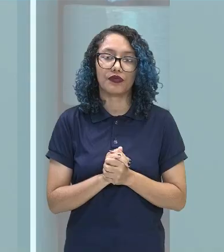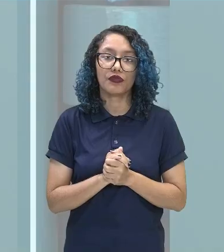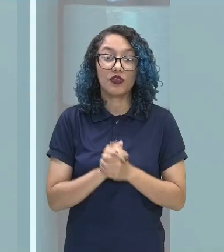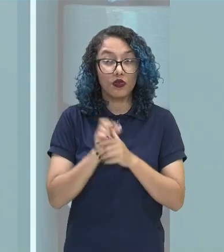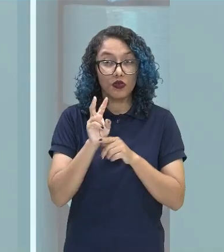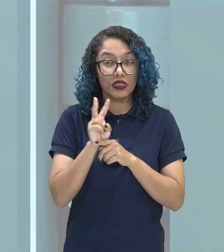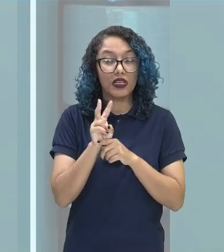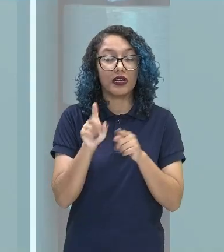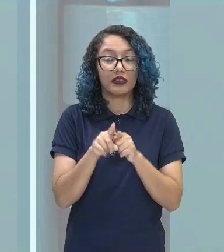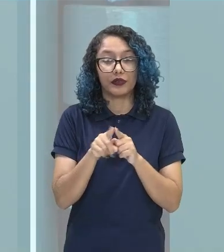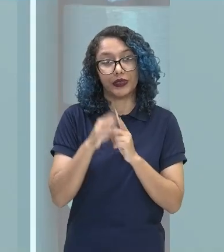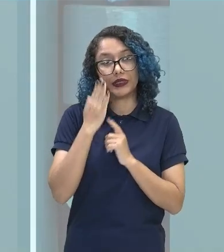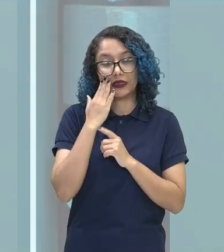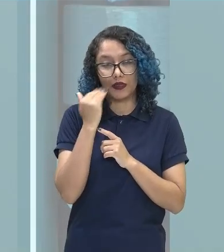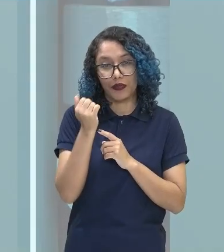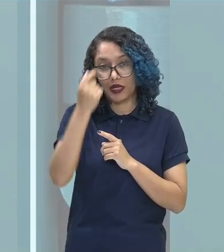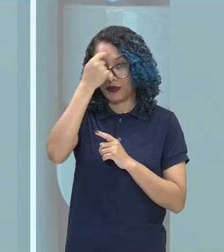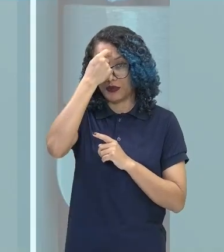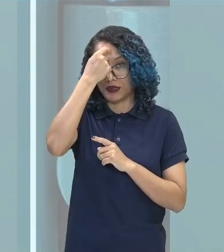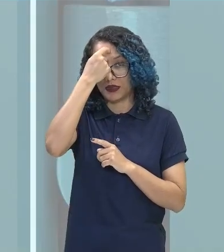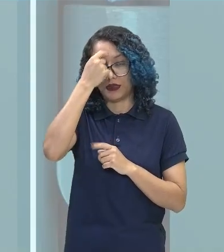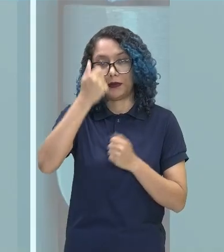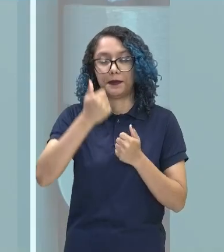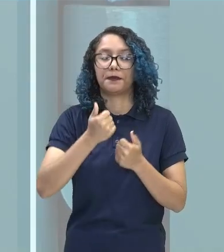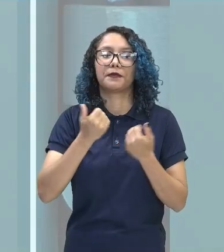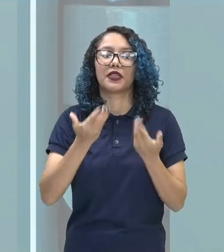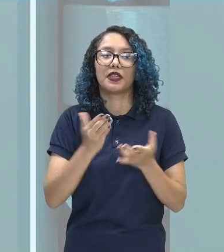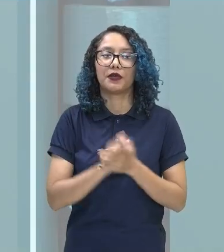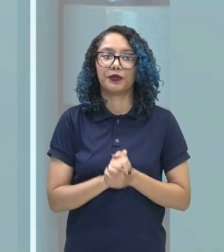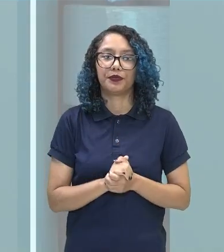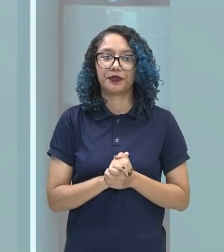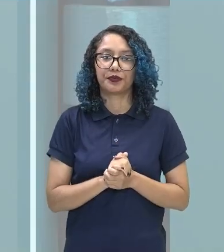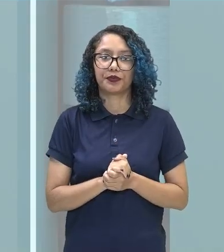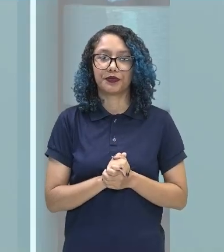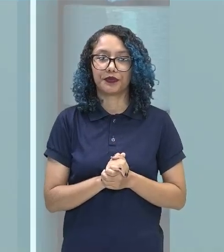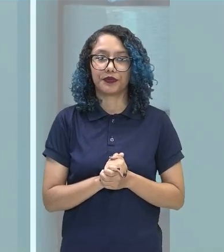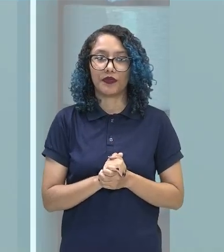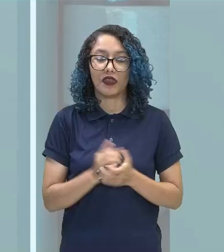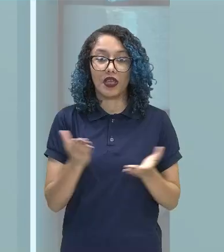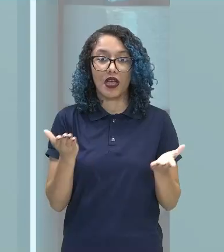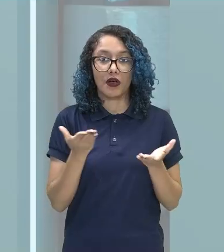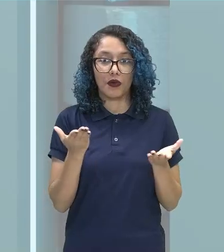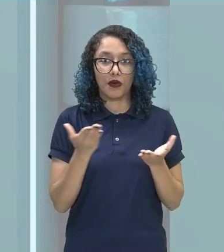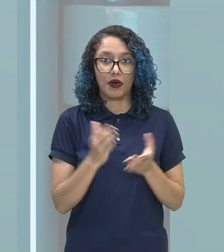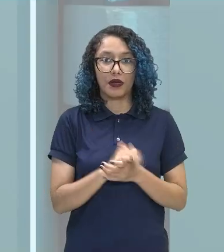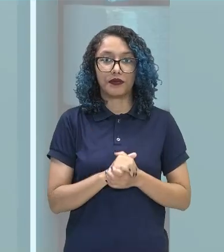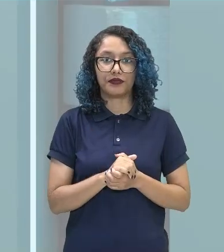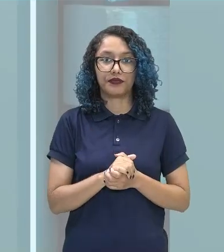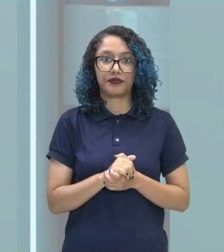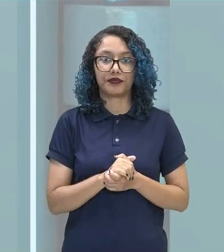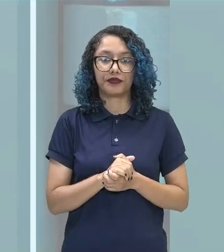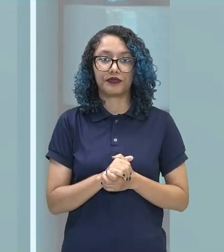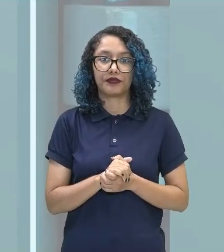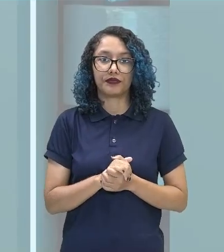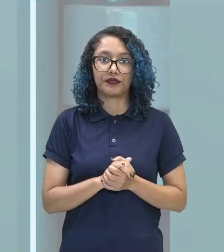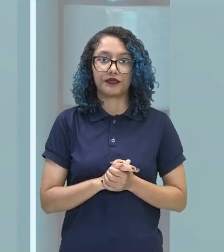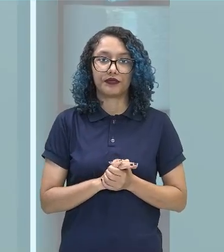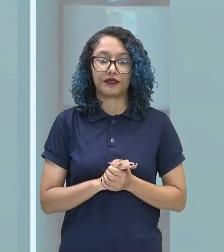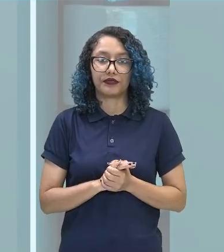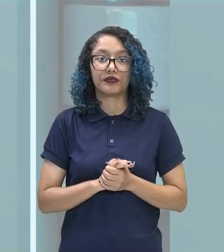Então, agora a gente, para facilitar, né, o entendimento do grande público, foi apresentado